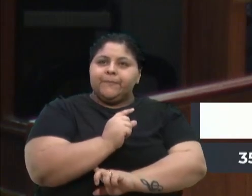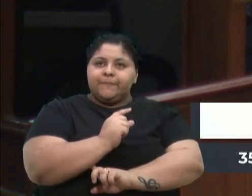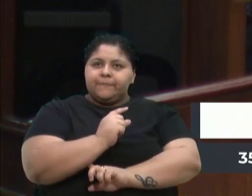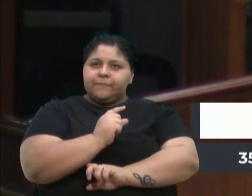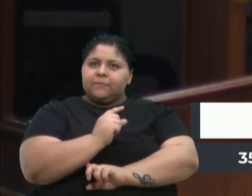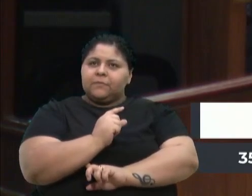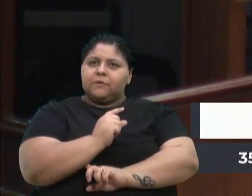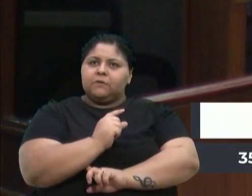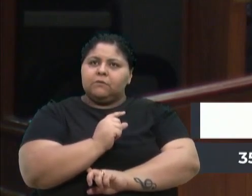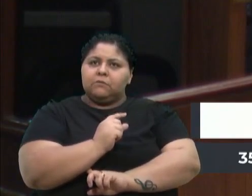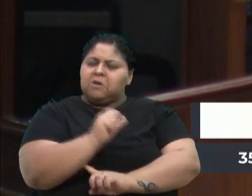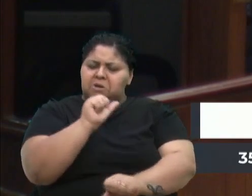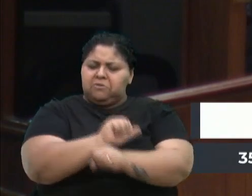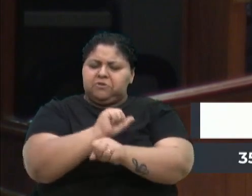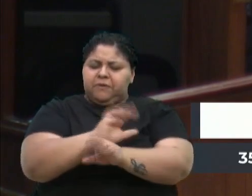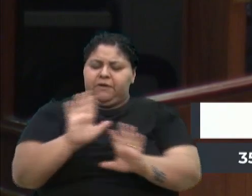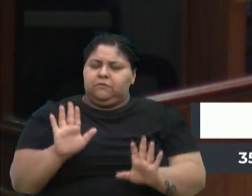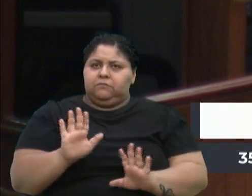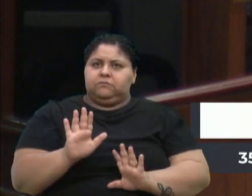Então, eu espero